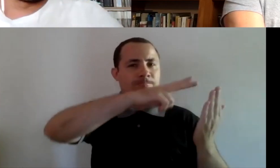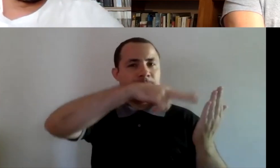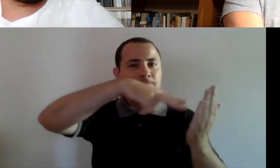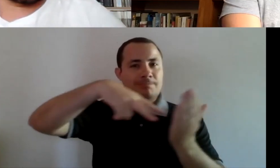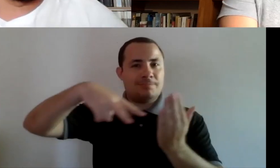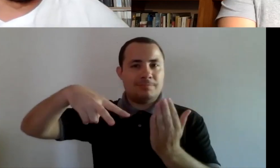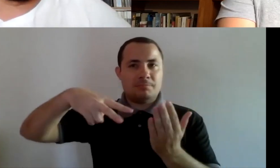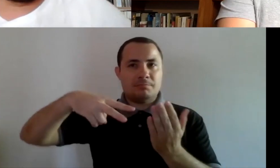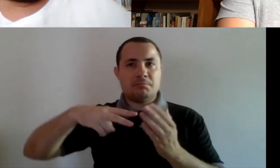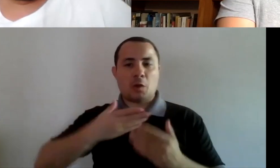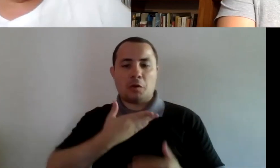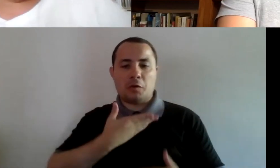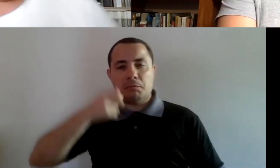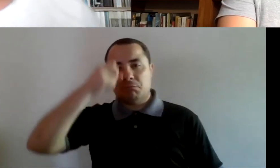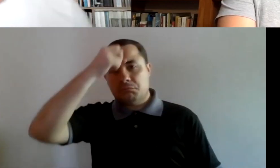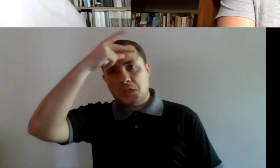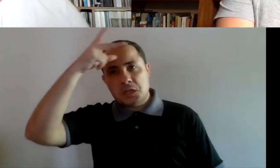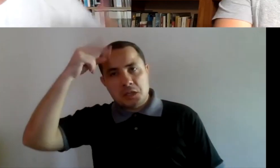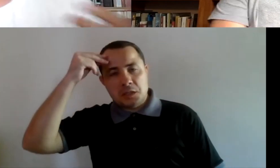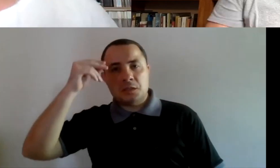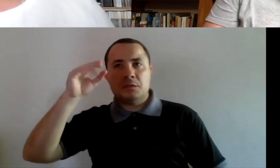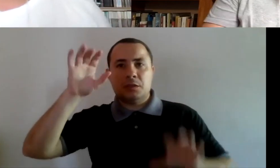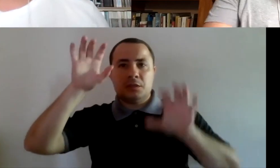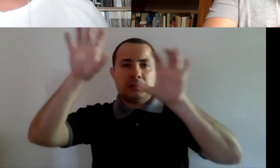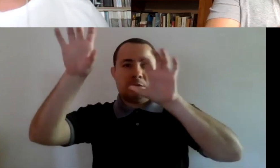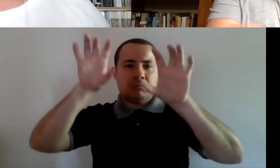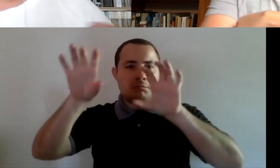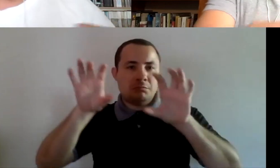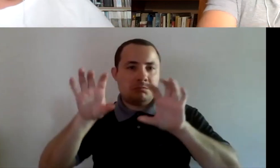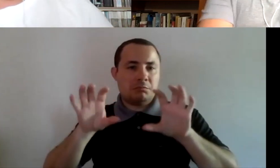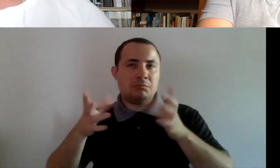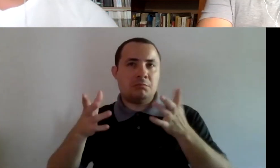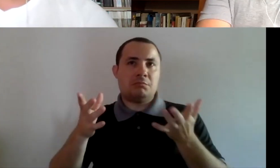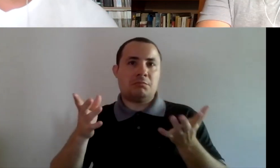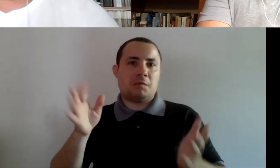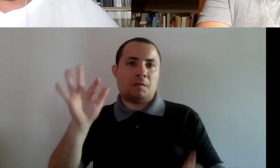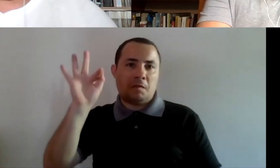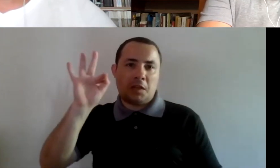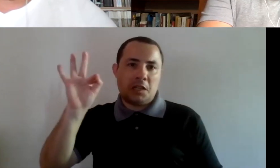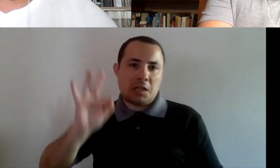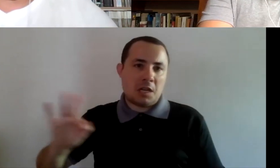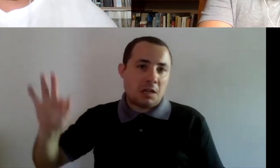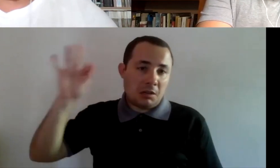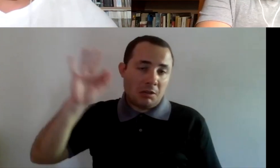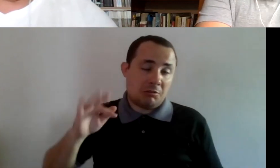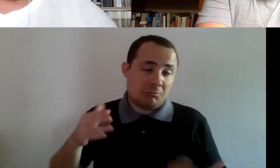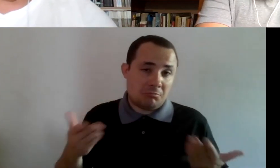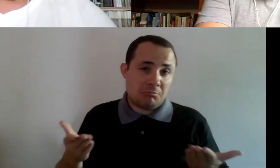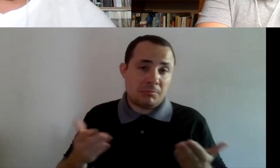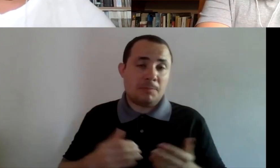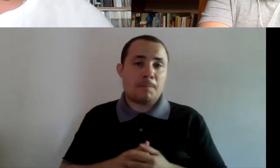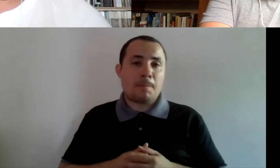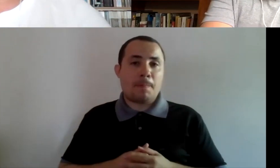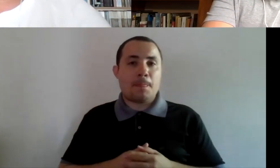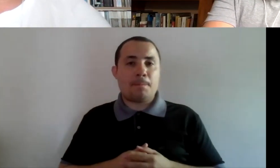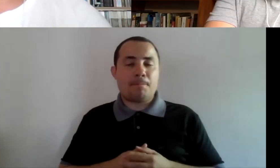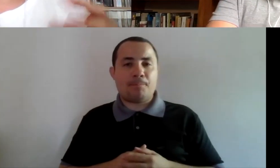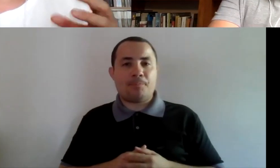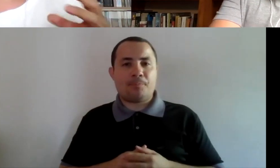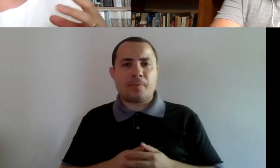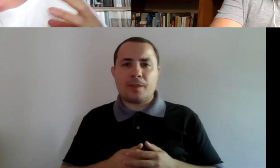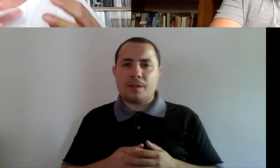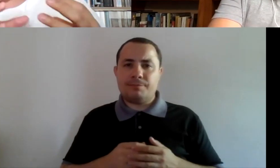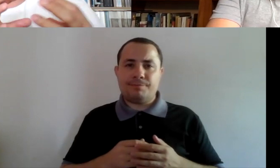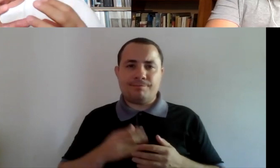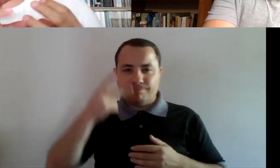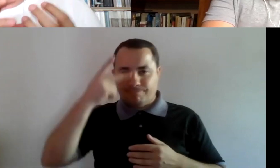municipal, estadual, federal, né? O que poderia acontecer? Porque acompanhando os depoimentos aqui, o